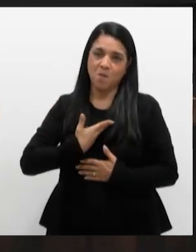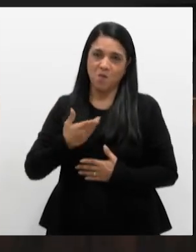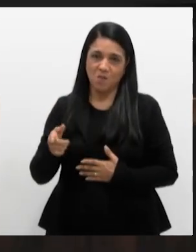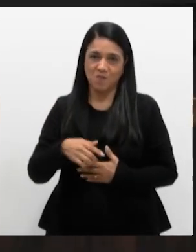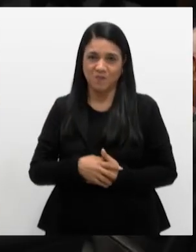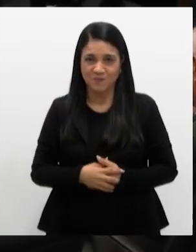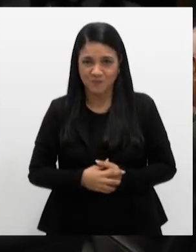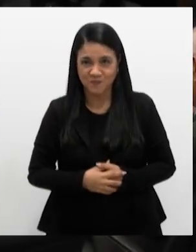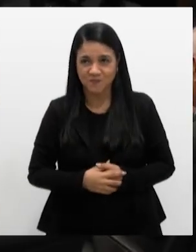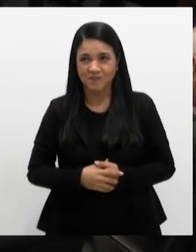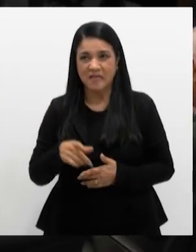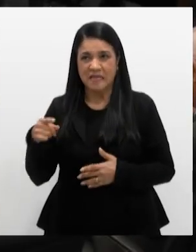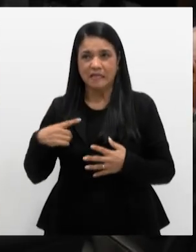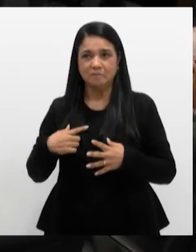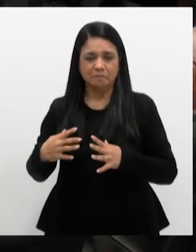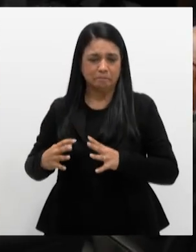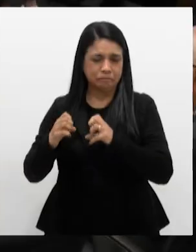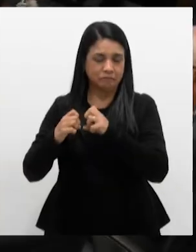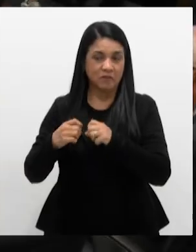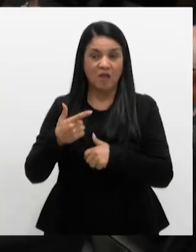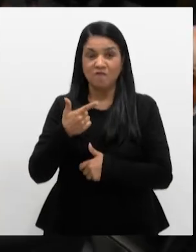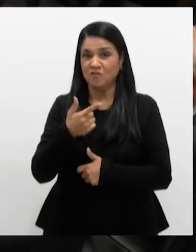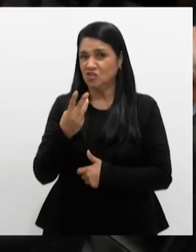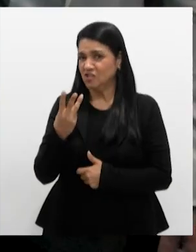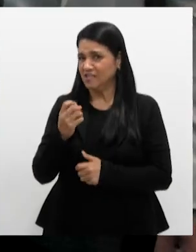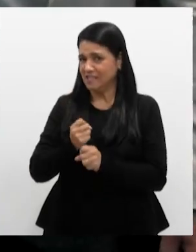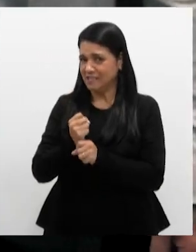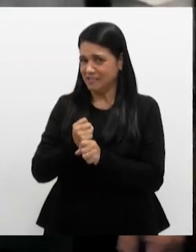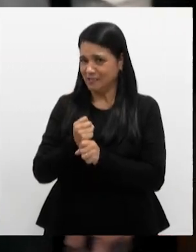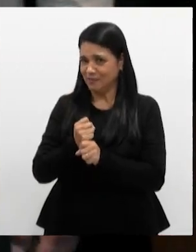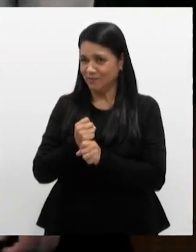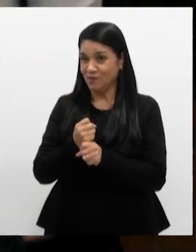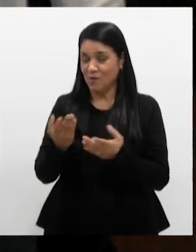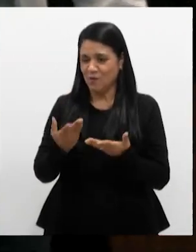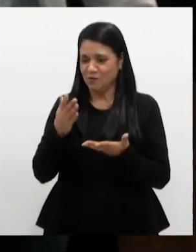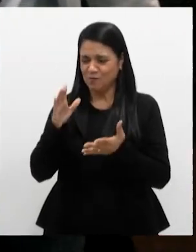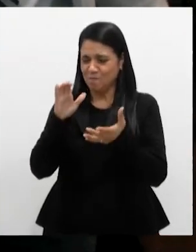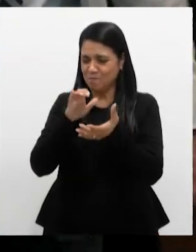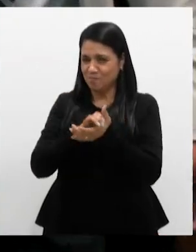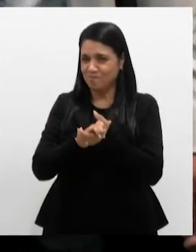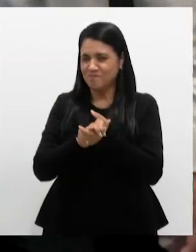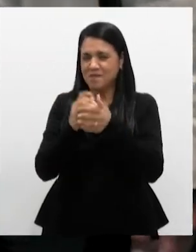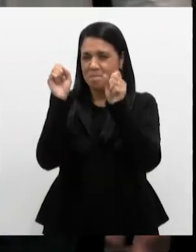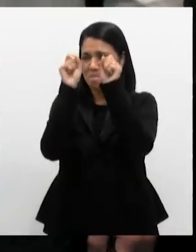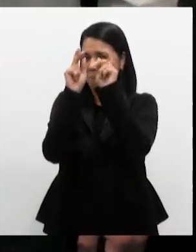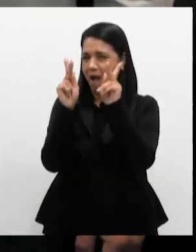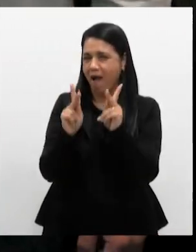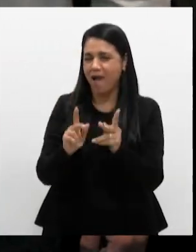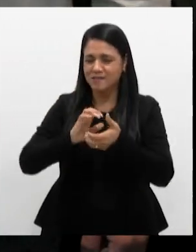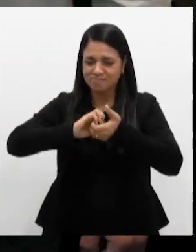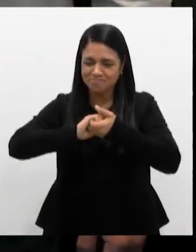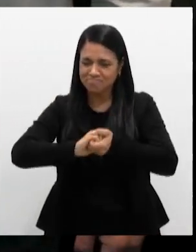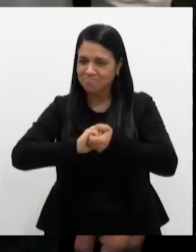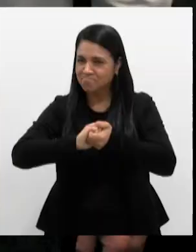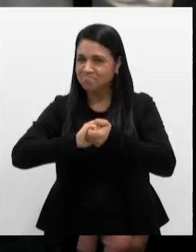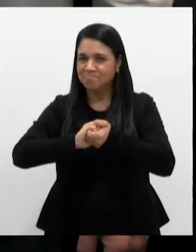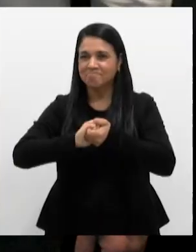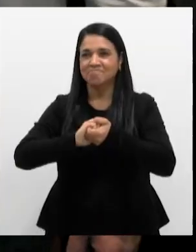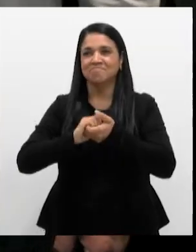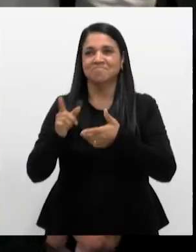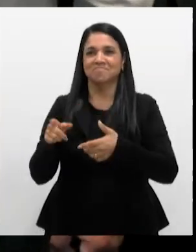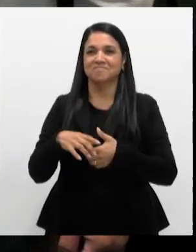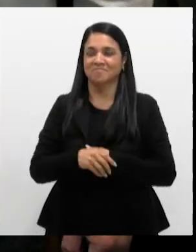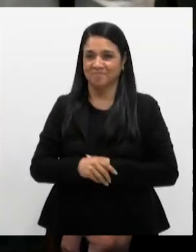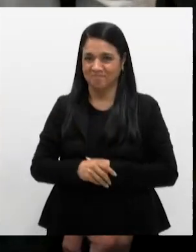casa. E ele estava brigado com o pai há 23 anos. Então, hoje fizeram as pazes aqui. Foi uma coisa lindíssima. Você emocionou viu, todos no parlamento.